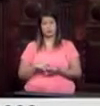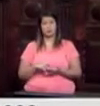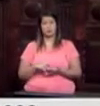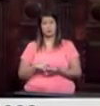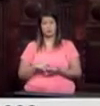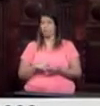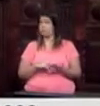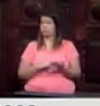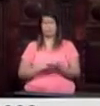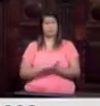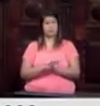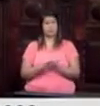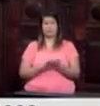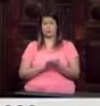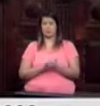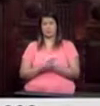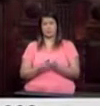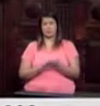nada